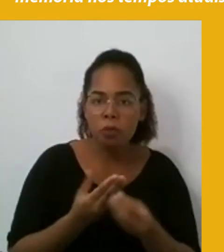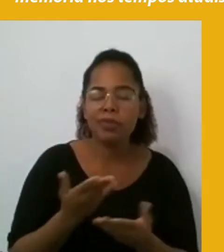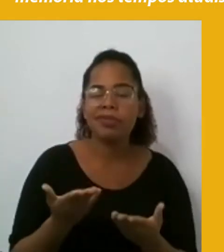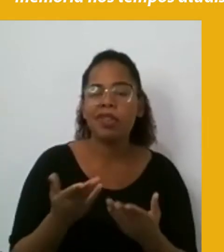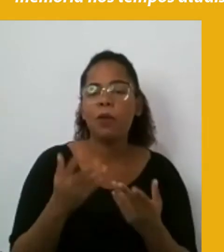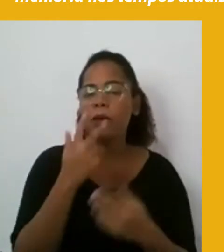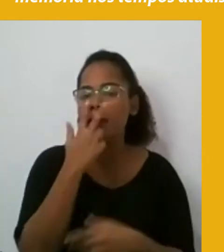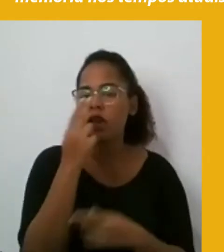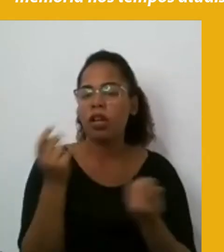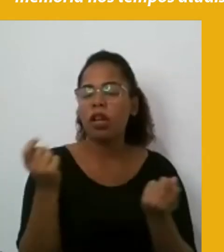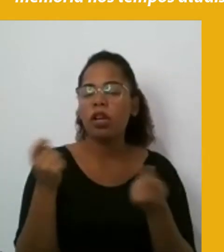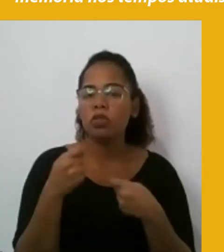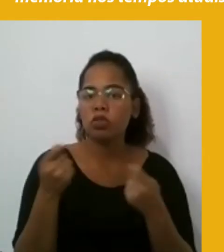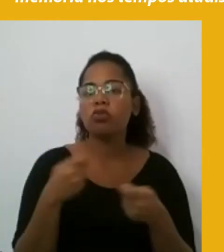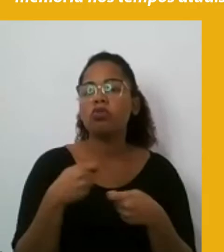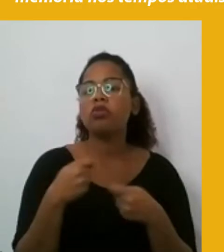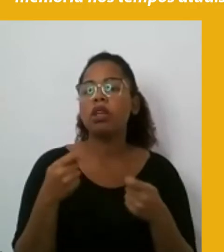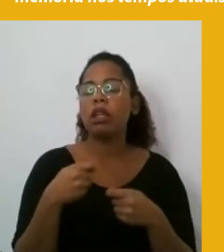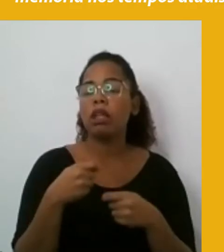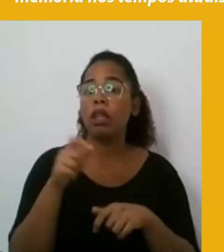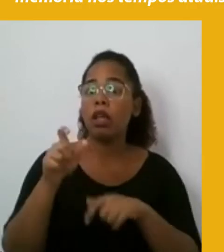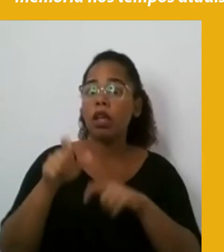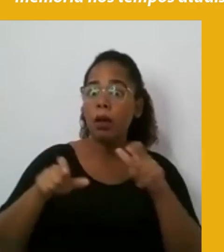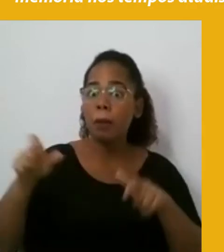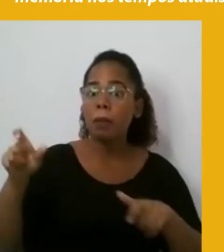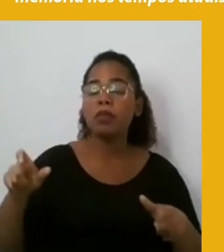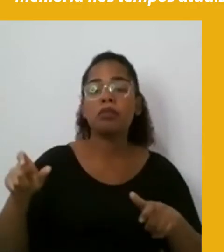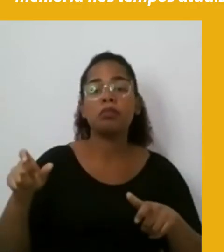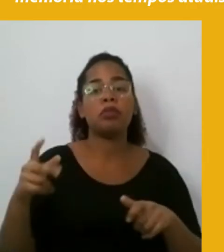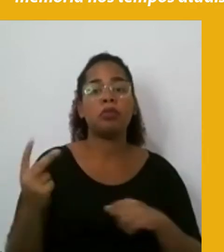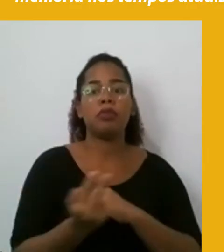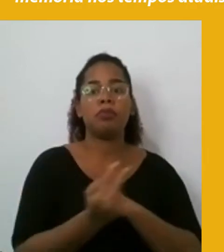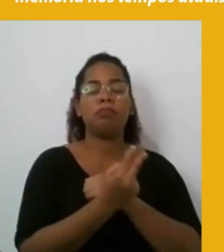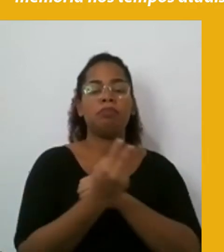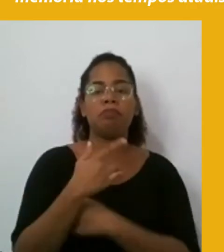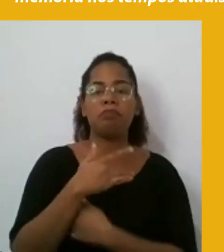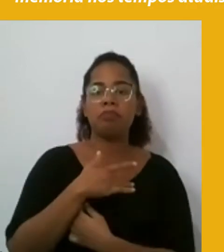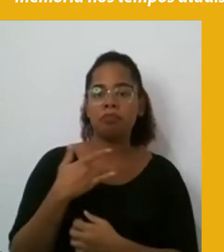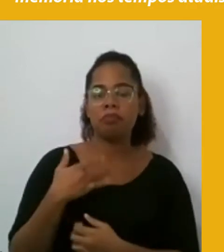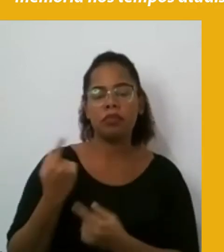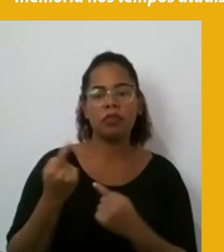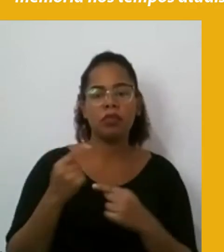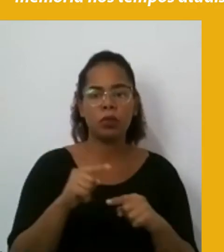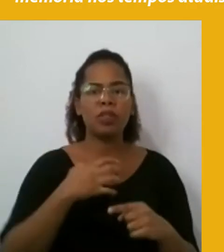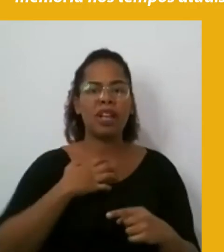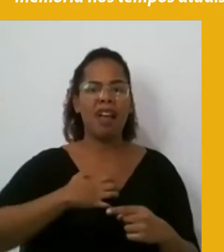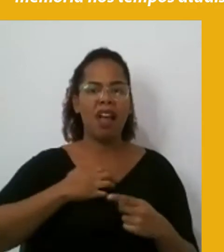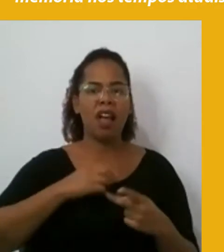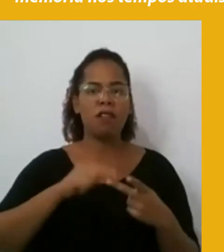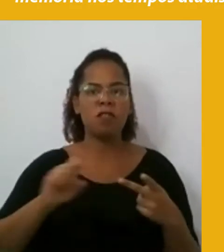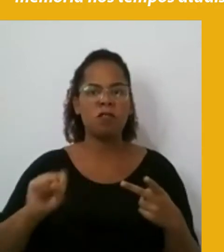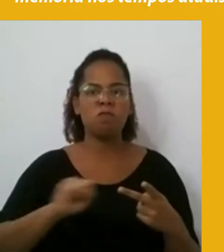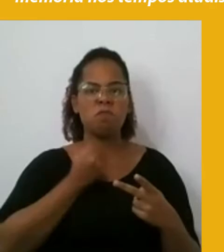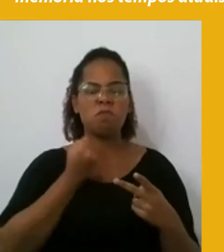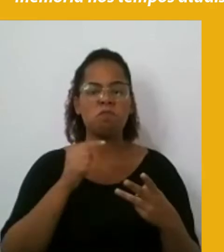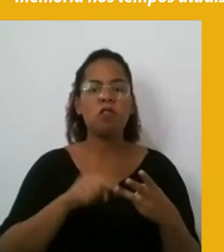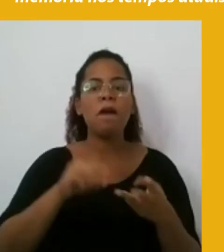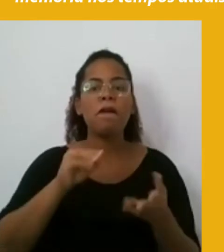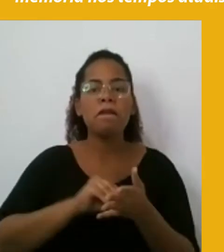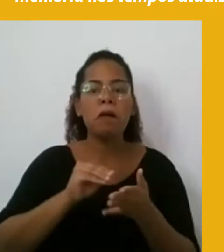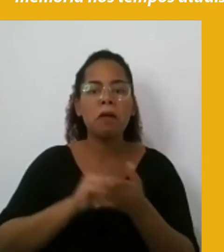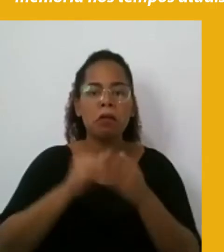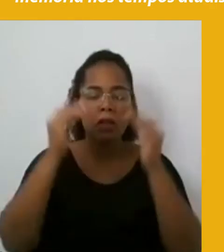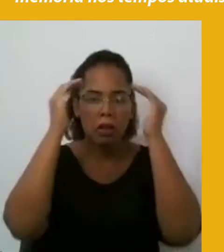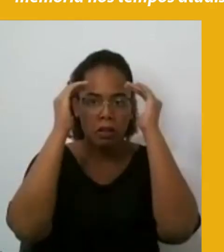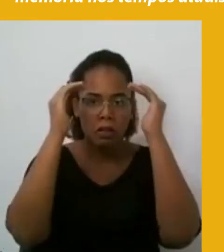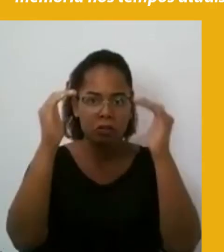nossa capacidade imunológica contra a raiva, contra o ódio, contra a intolerância, coisas que nesse momento não trouxeram bem nenhum para nós,